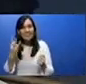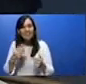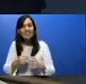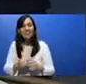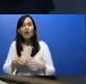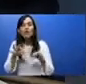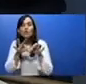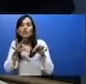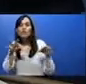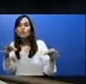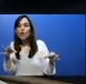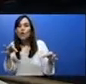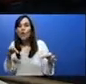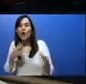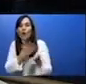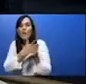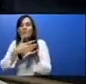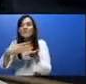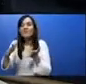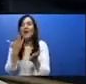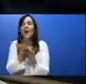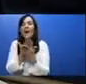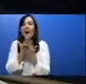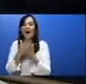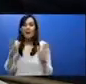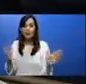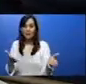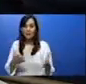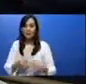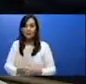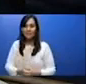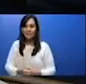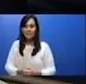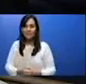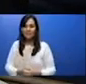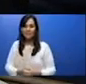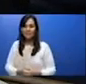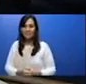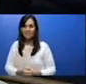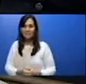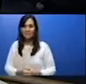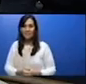seu estojo e vamos iniciar a nossa aula de hoje.